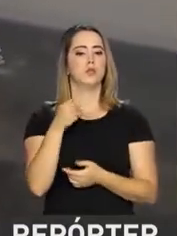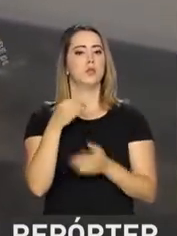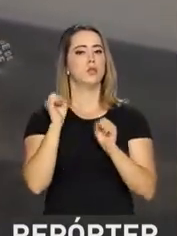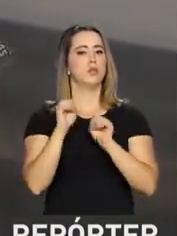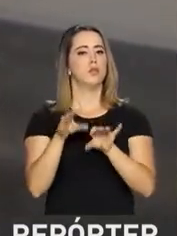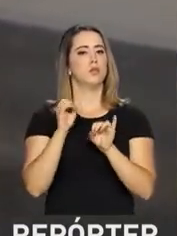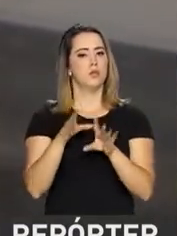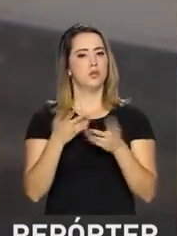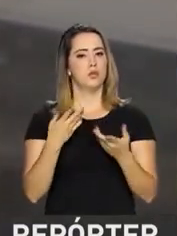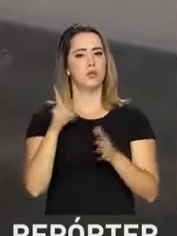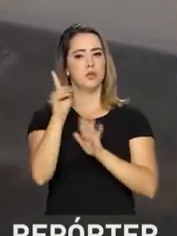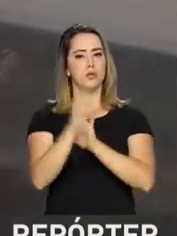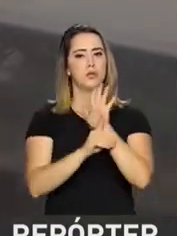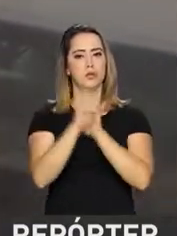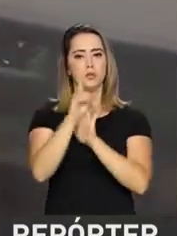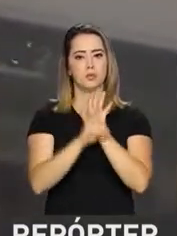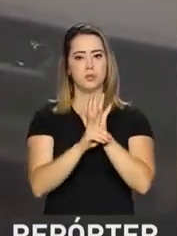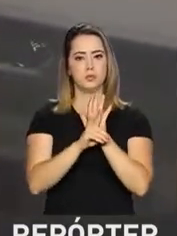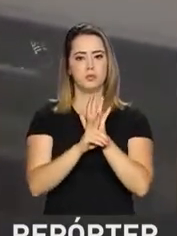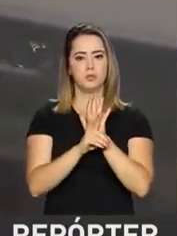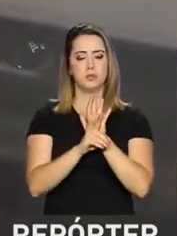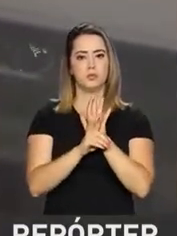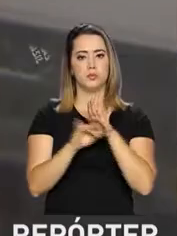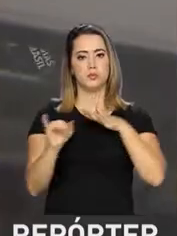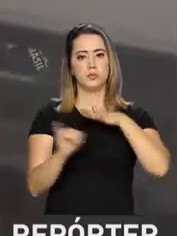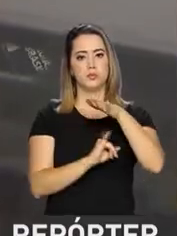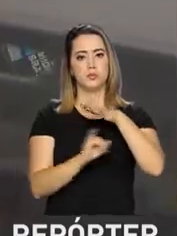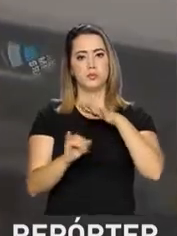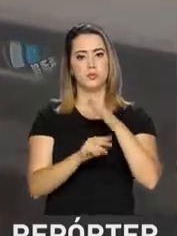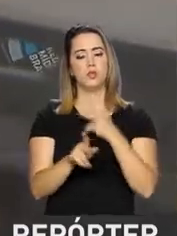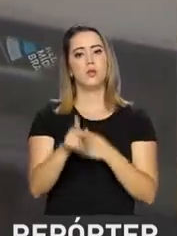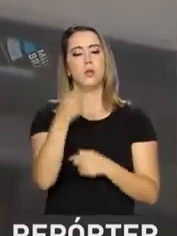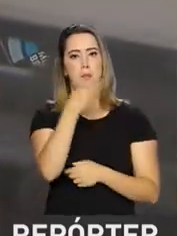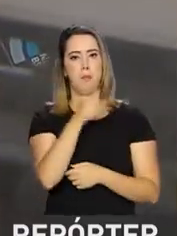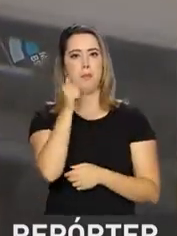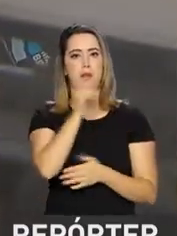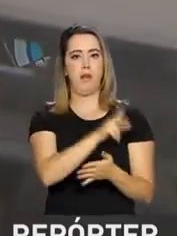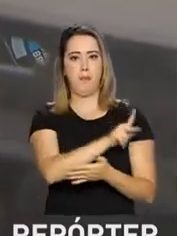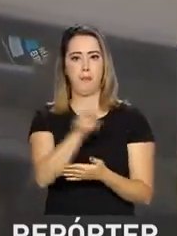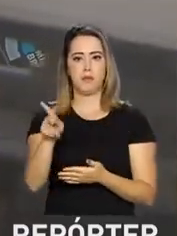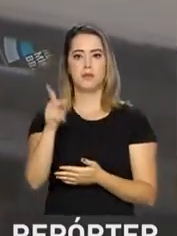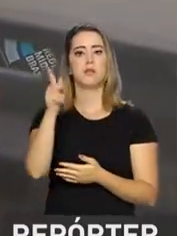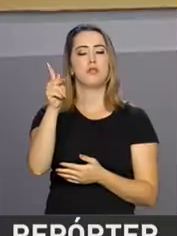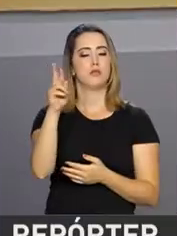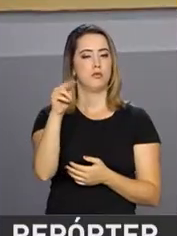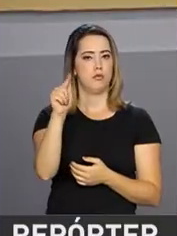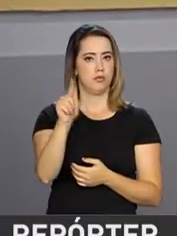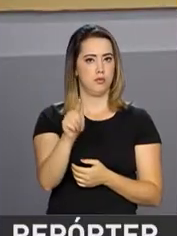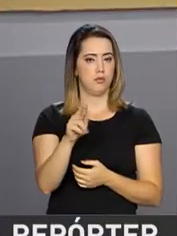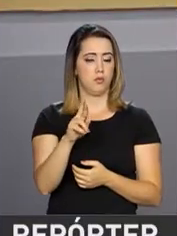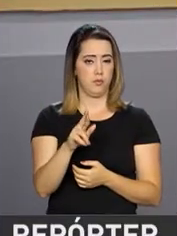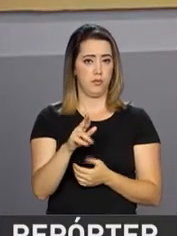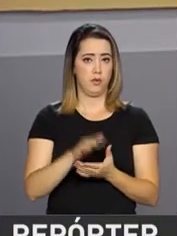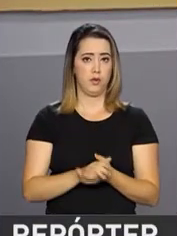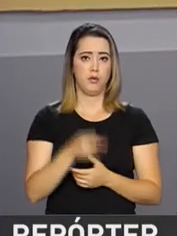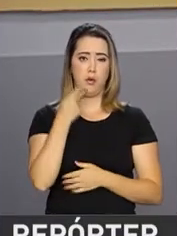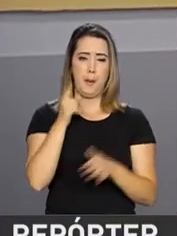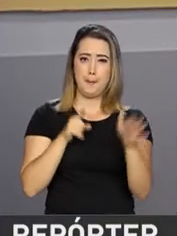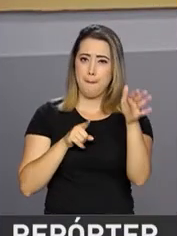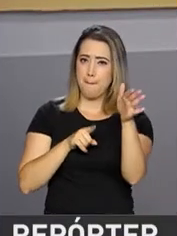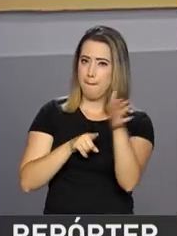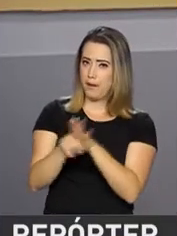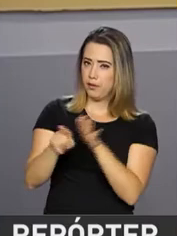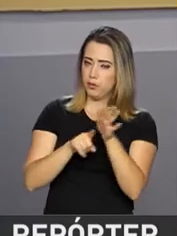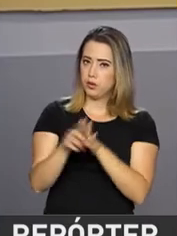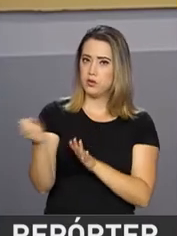de direito de instituições dada pela procuradora-geral usou discurso questionado sobre a